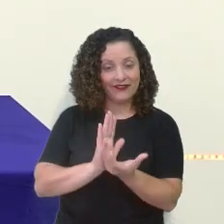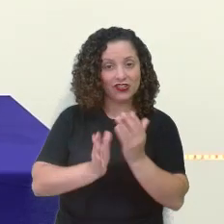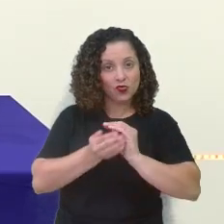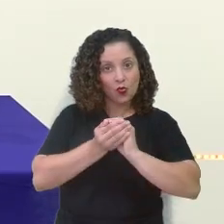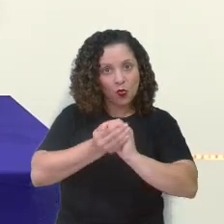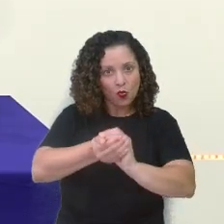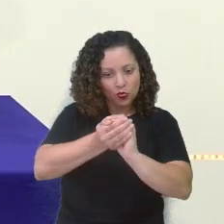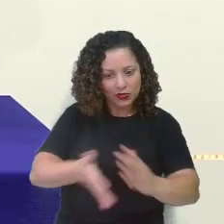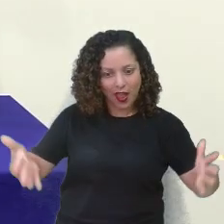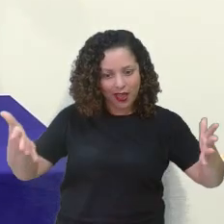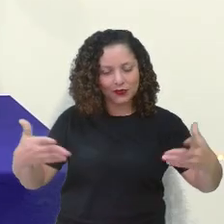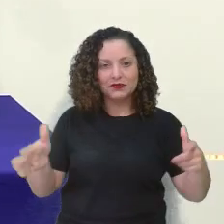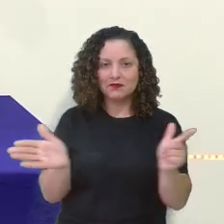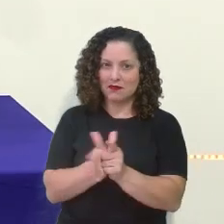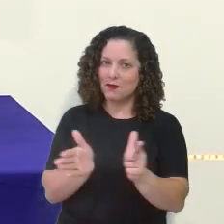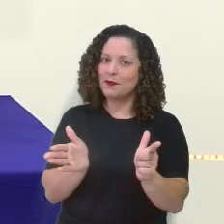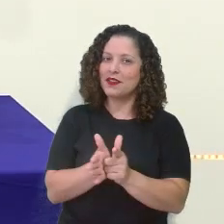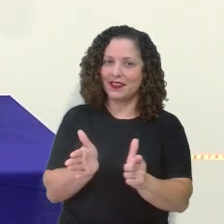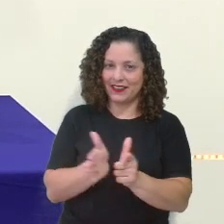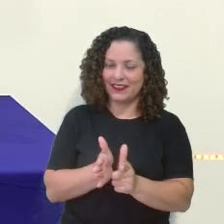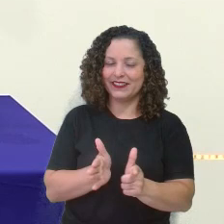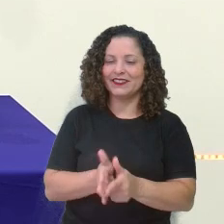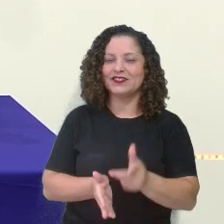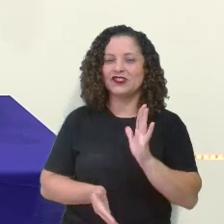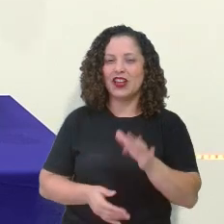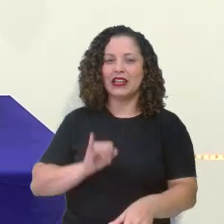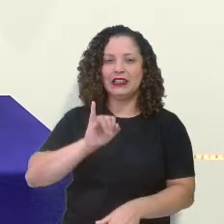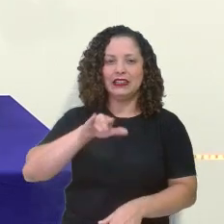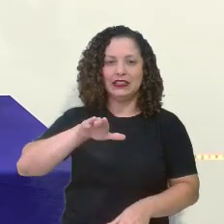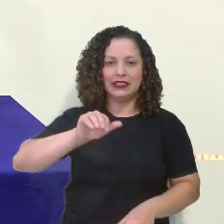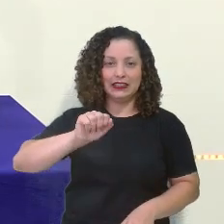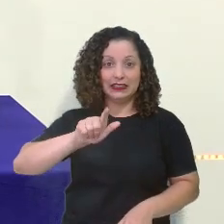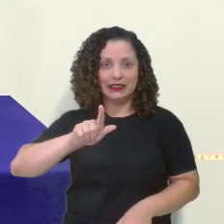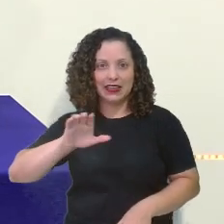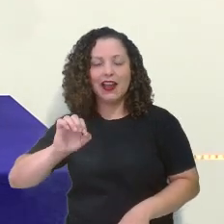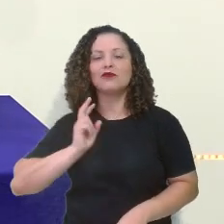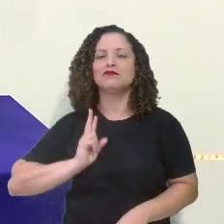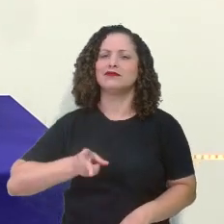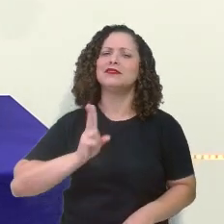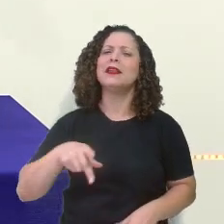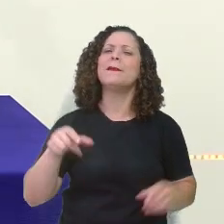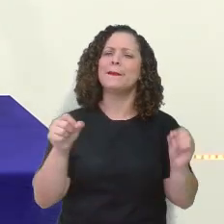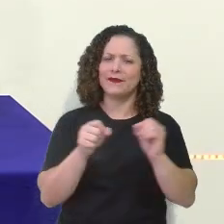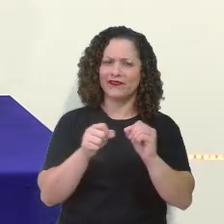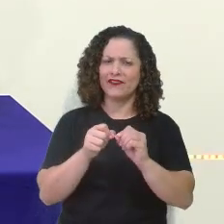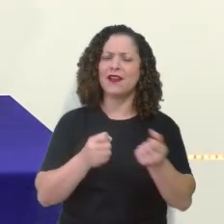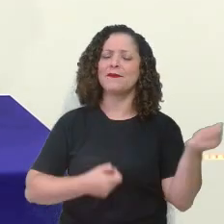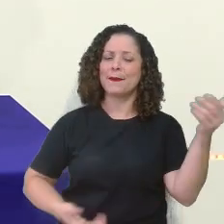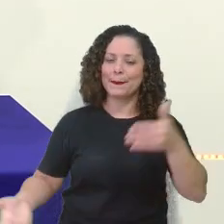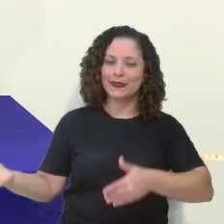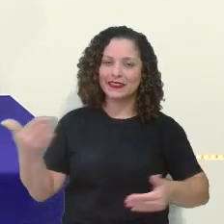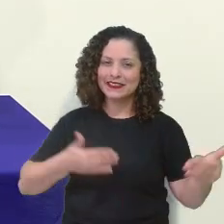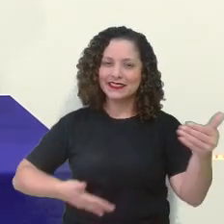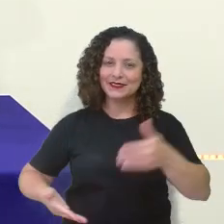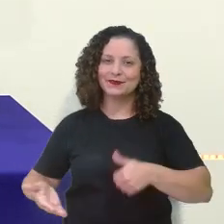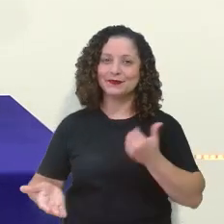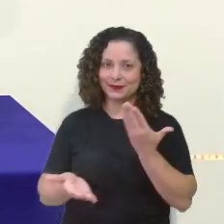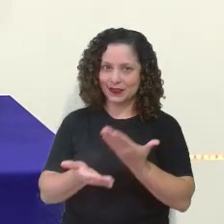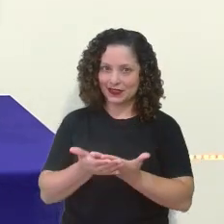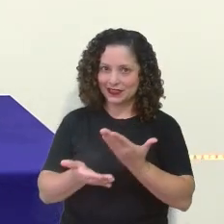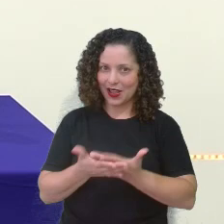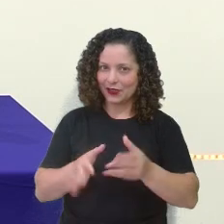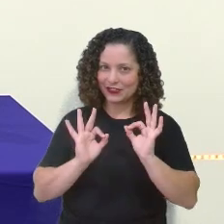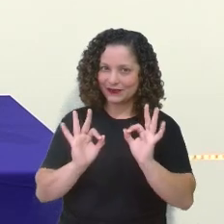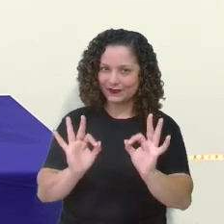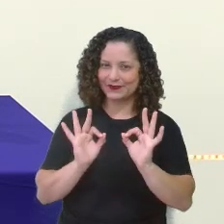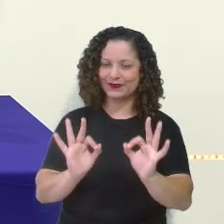Iago. Parabéns. Iago sempre fazendo os trabalhos manuais, participando das nossas aulas.